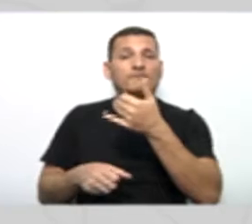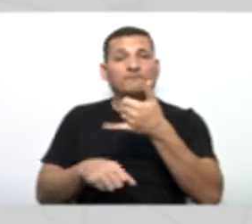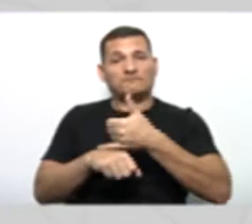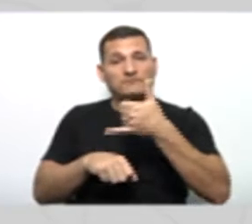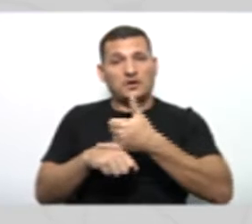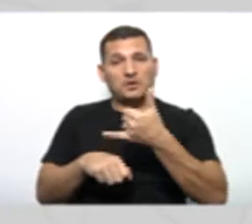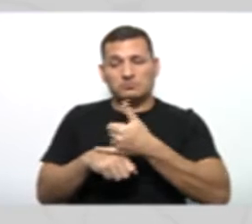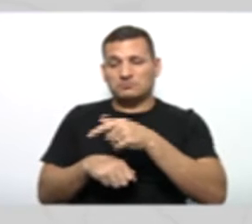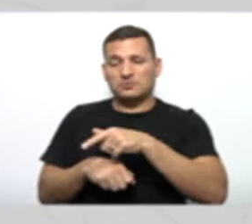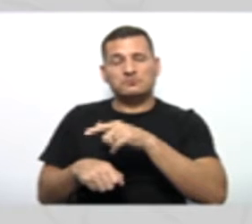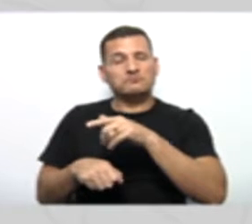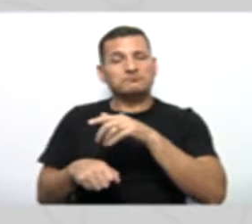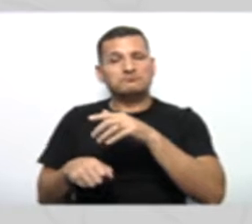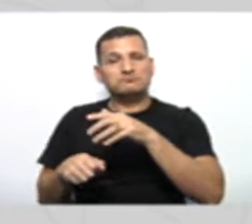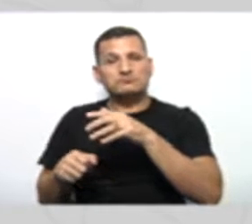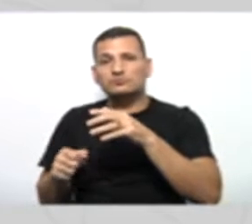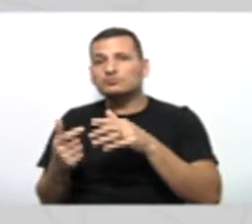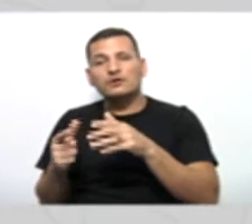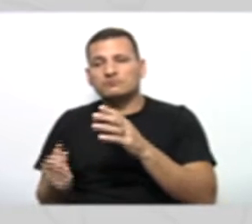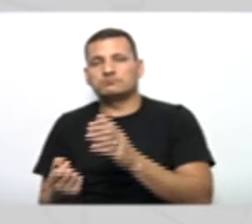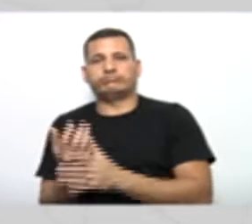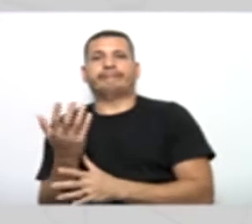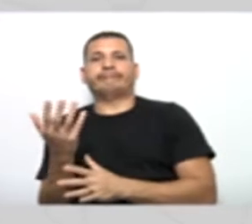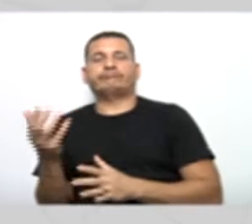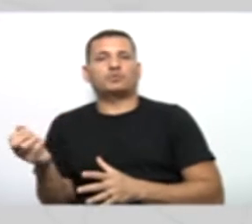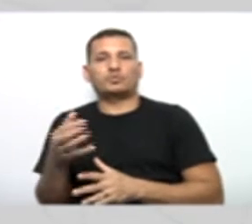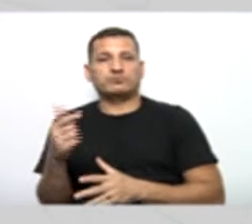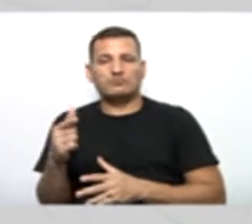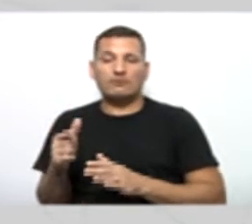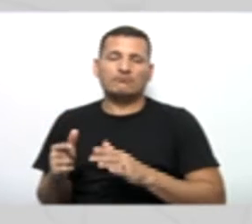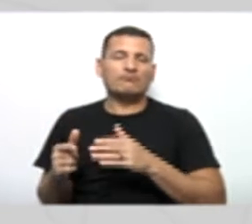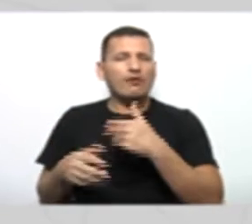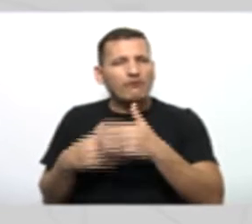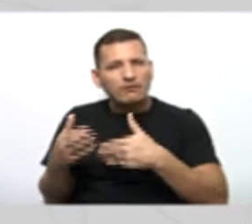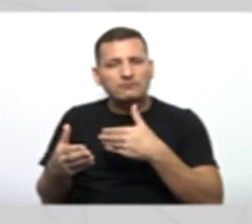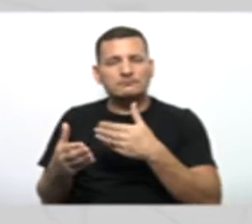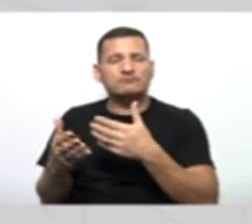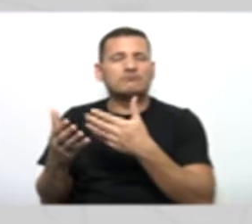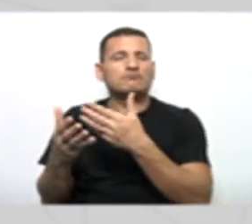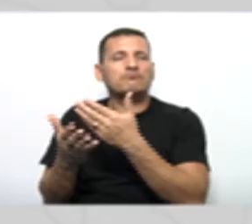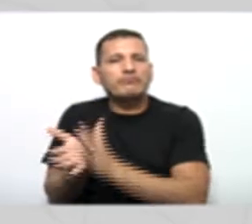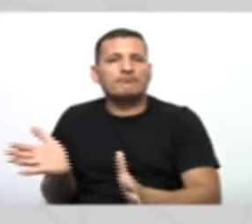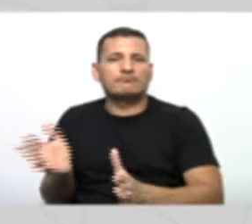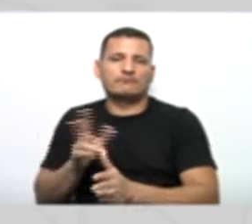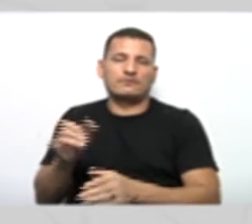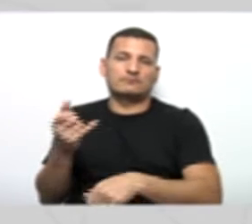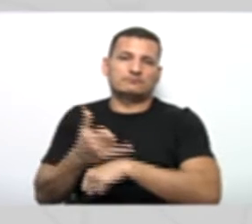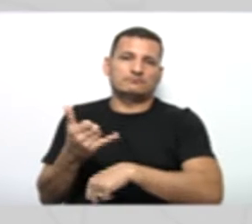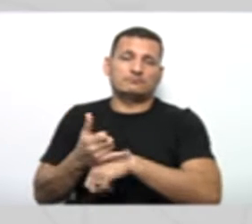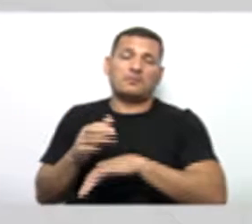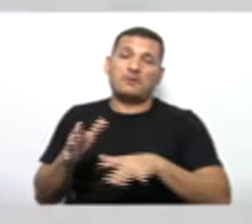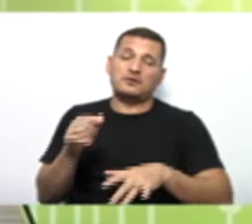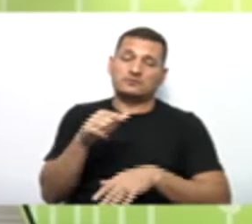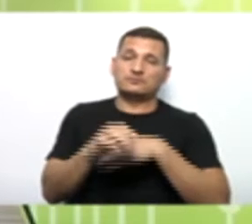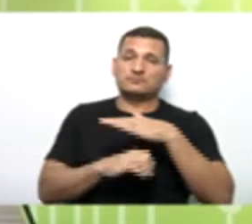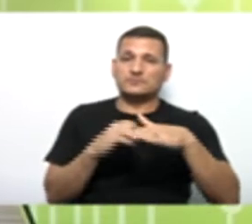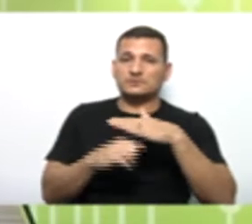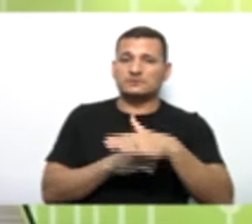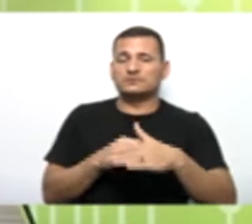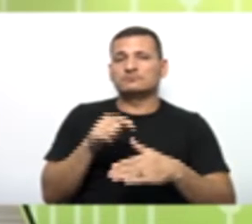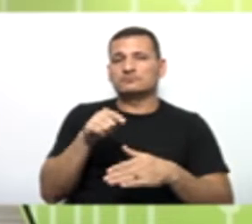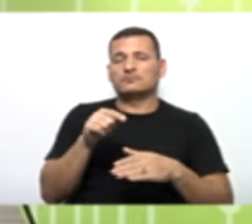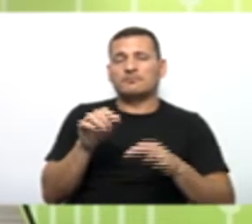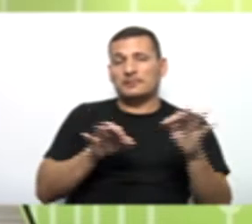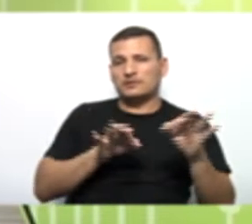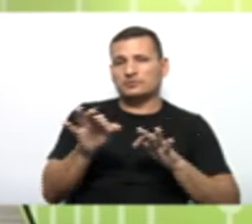vai ser extinto. Mas eu vou conseguir garantir que essa empresa consiga trabalhar durante todo o período em que ela havia